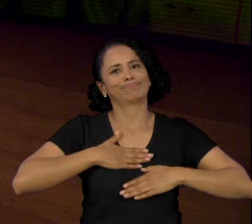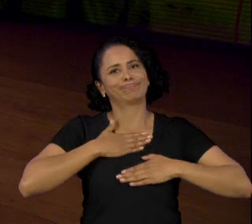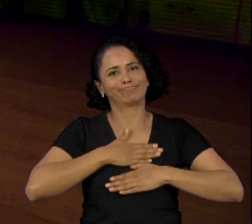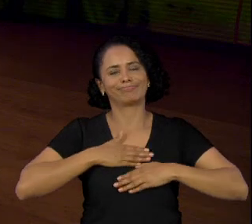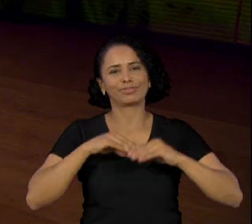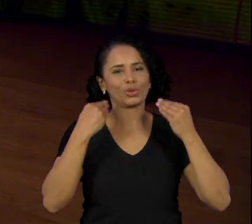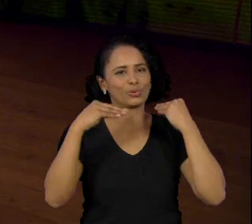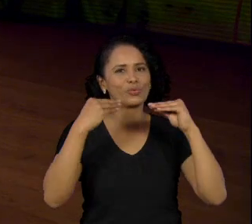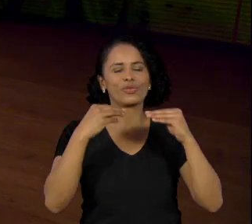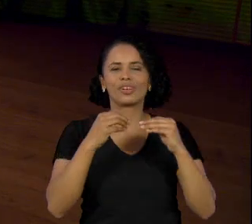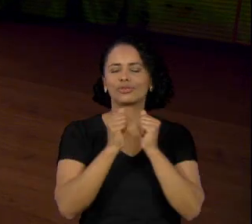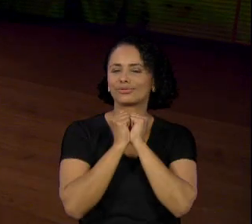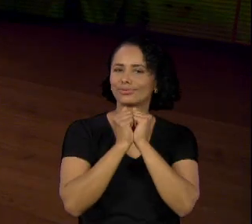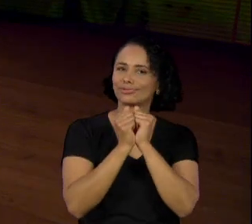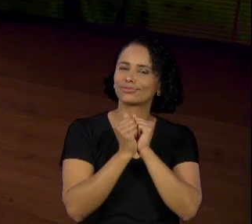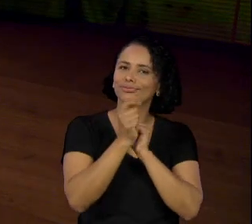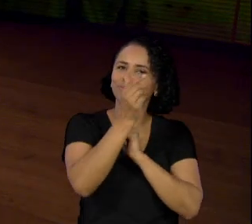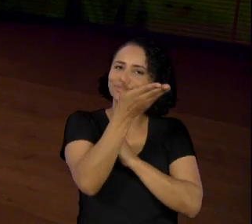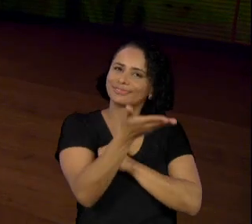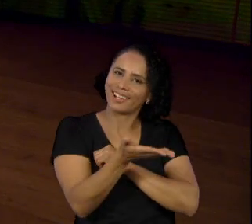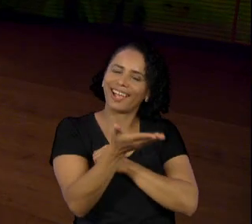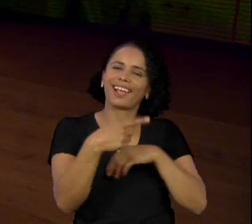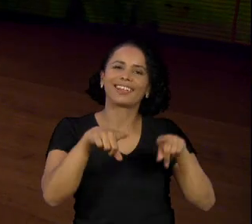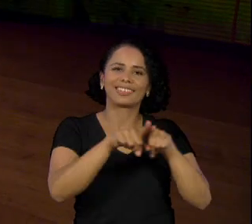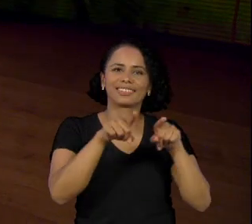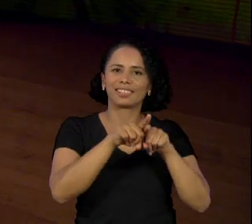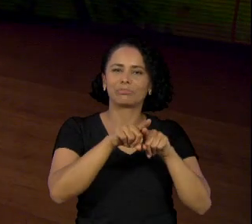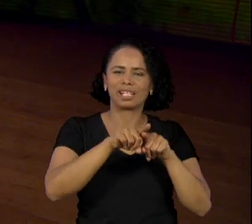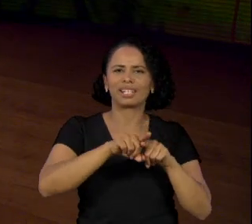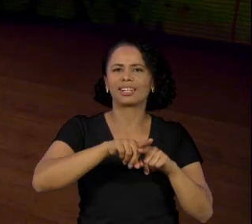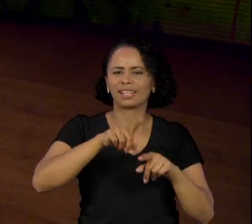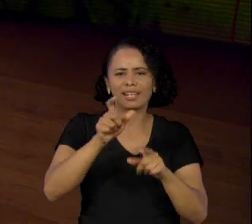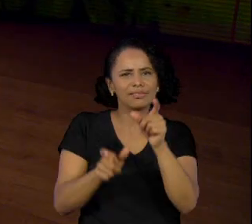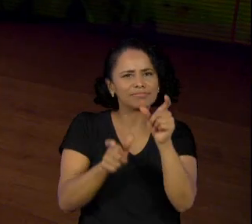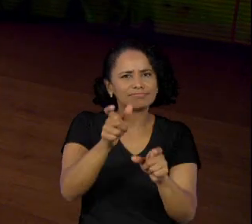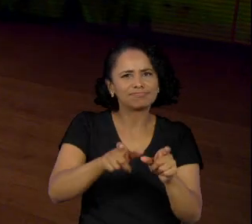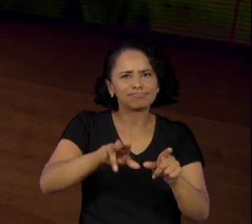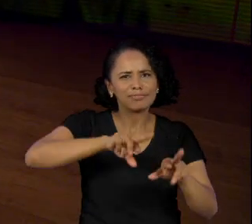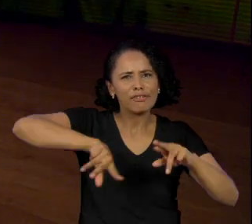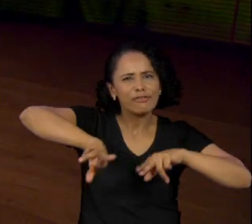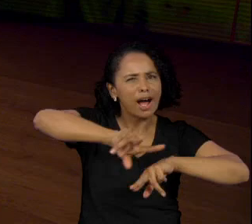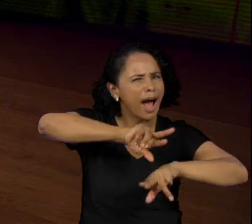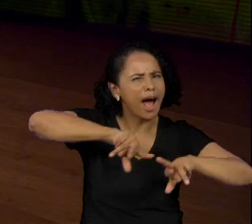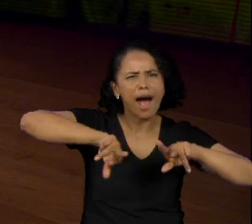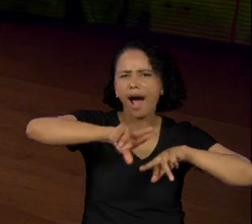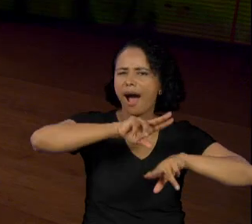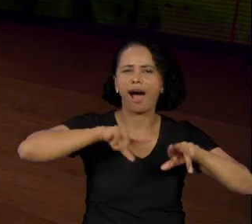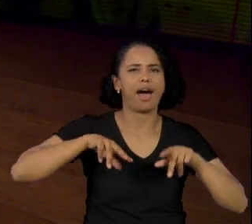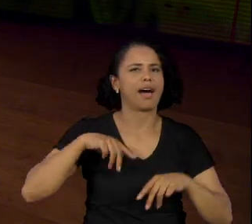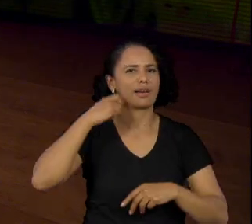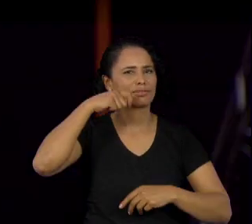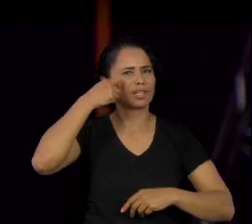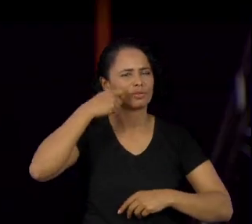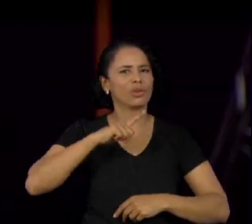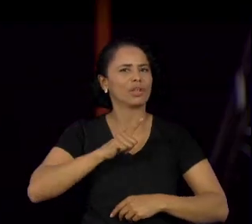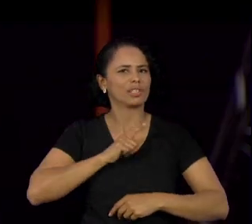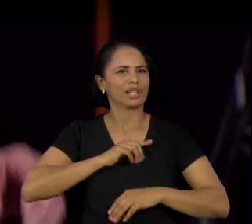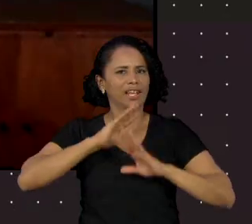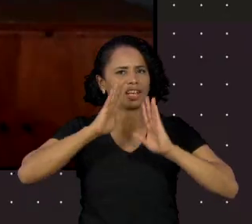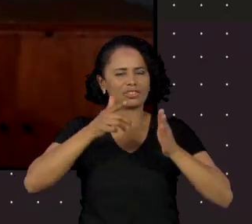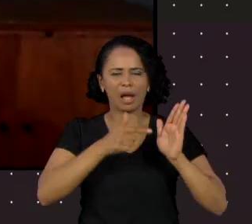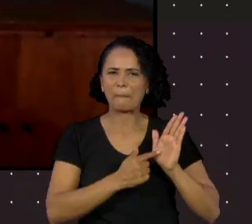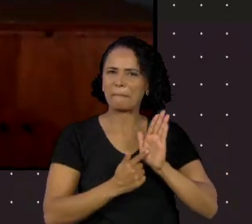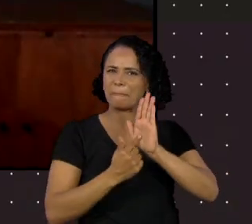ela. Claro, assim como todos os outros atores, mas como a gente contracenava e tinha essas cenas, né, que ficaram antológicas,